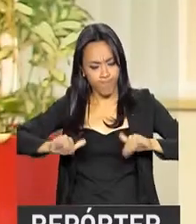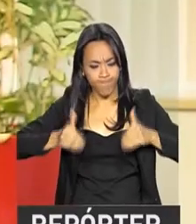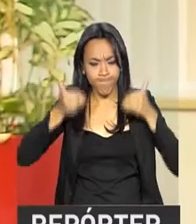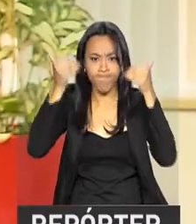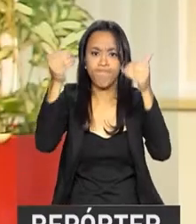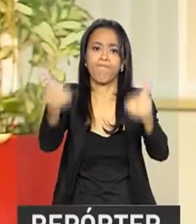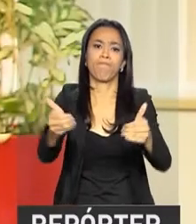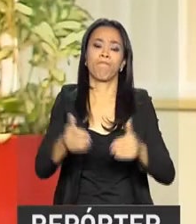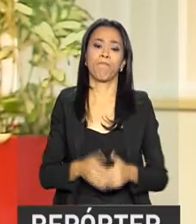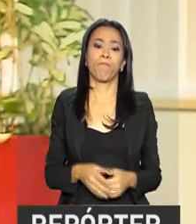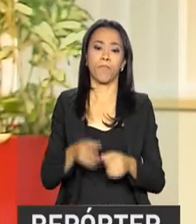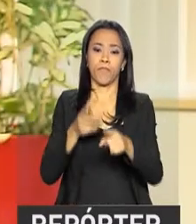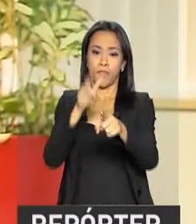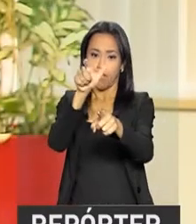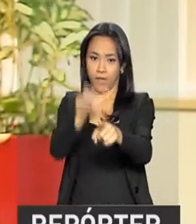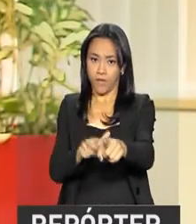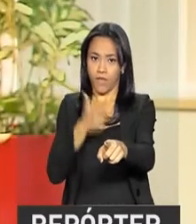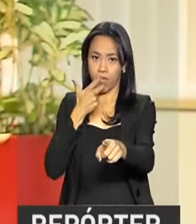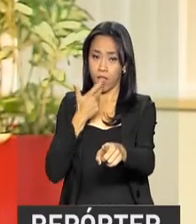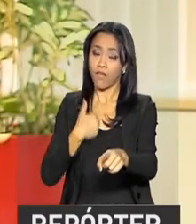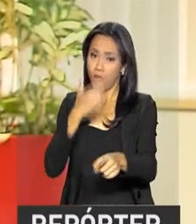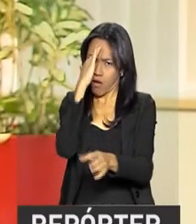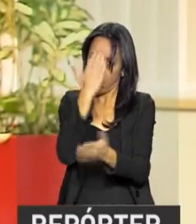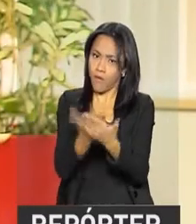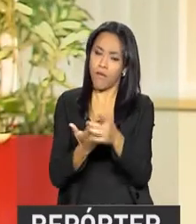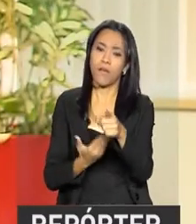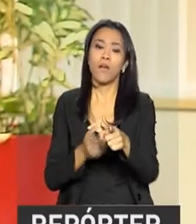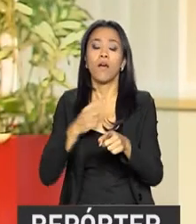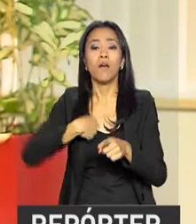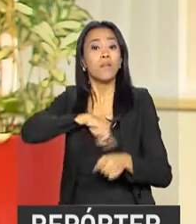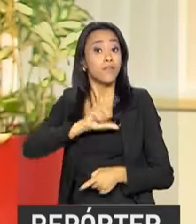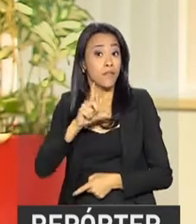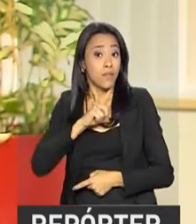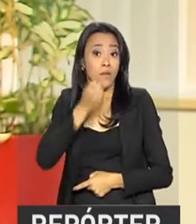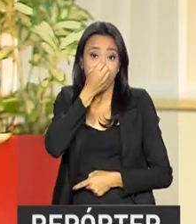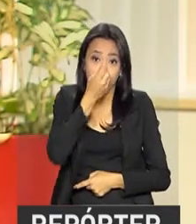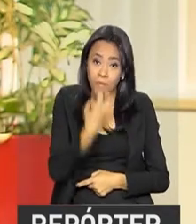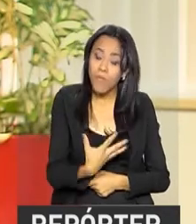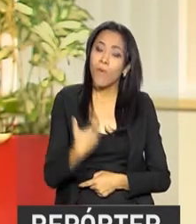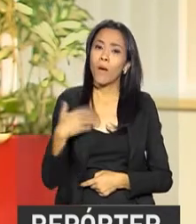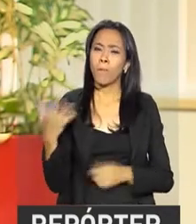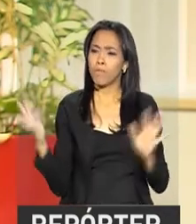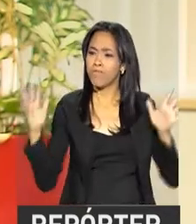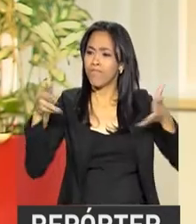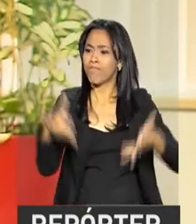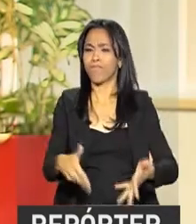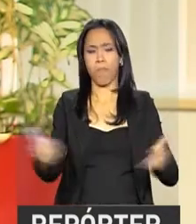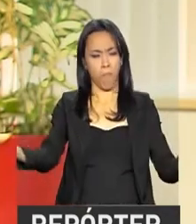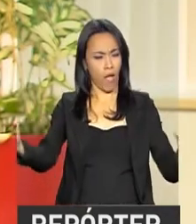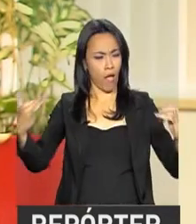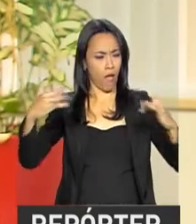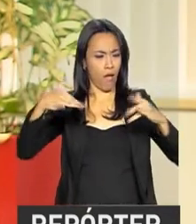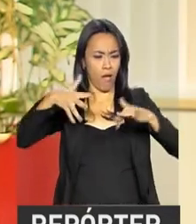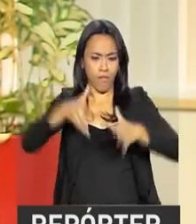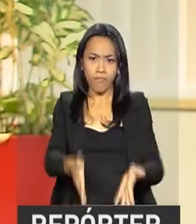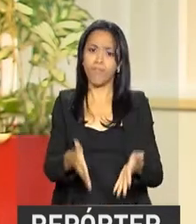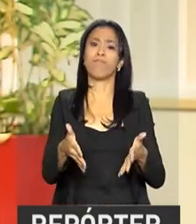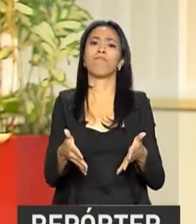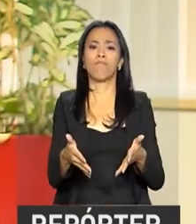Eu acredito que nós tenhamos uma boa participação em cima